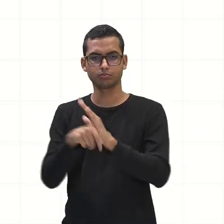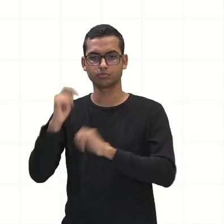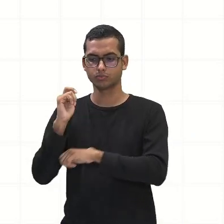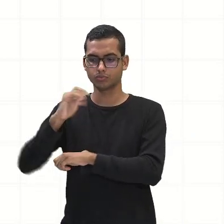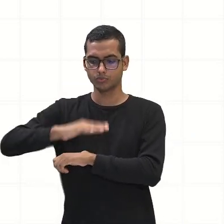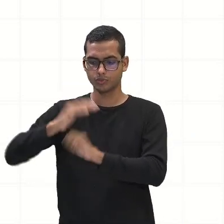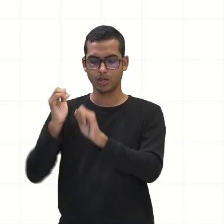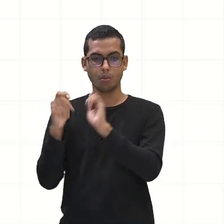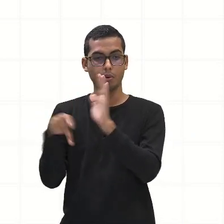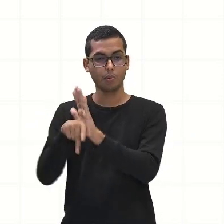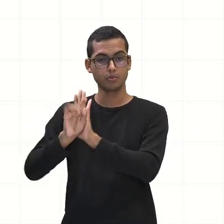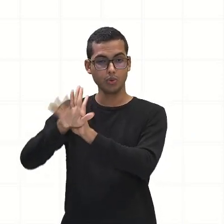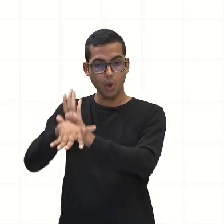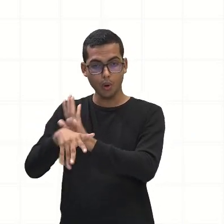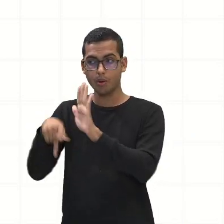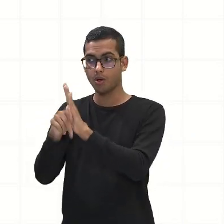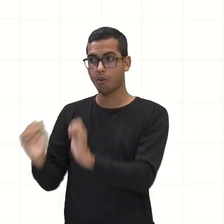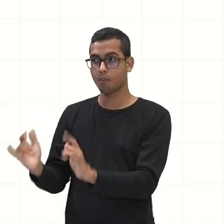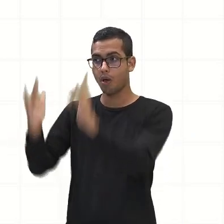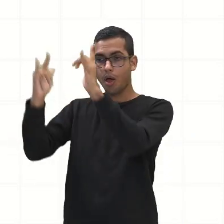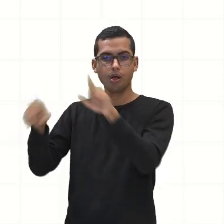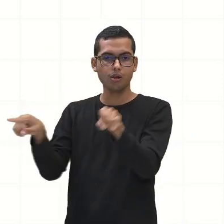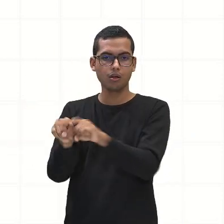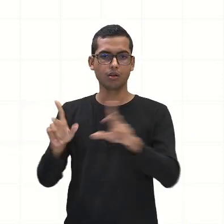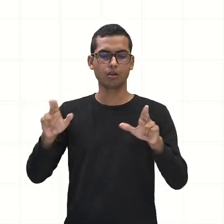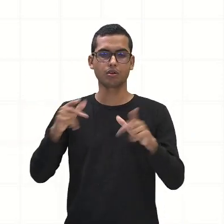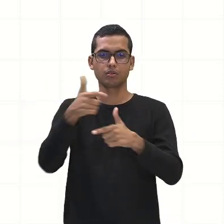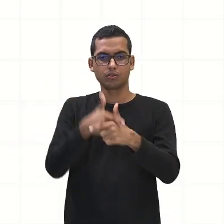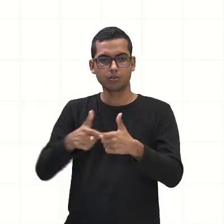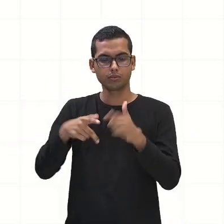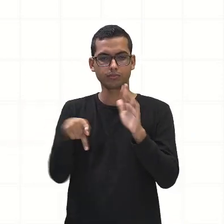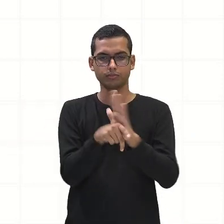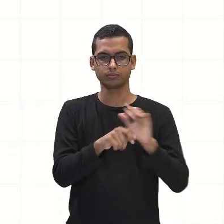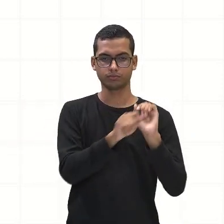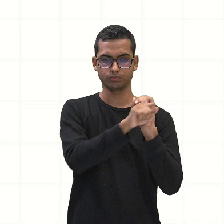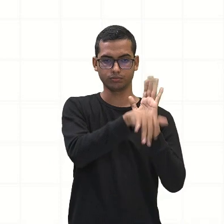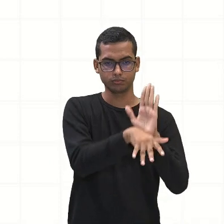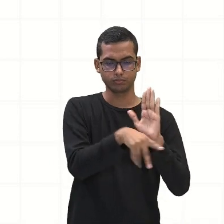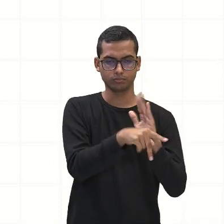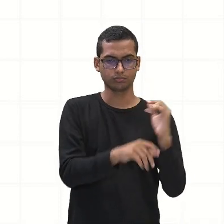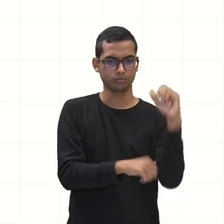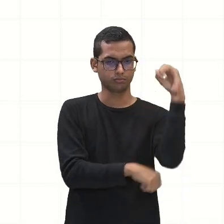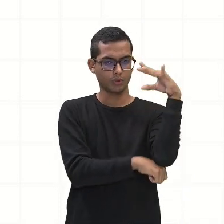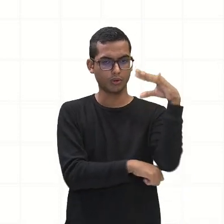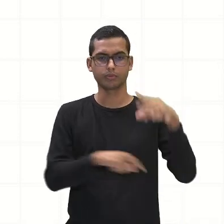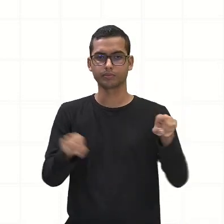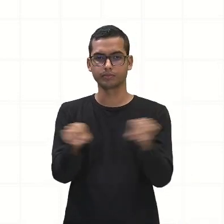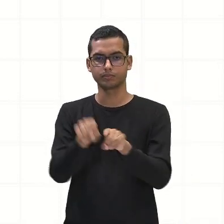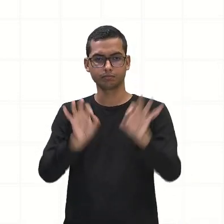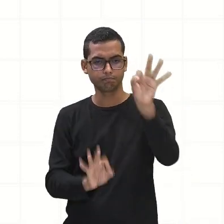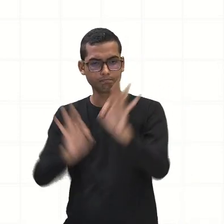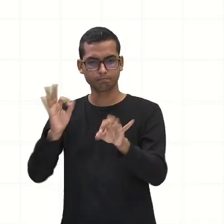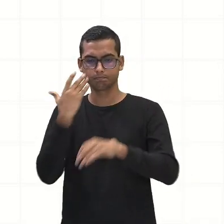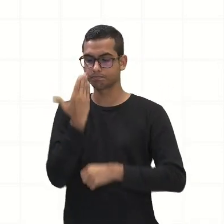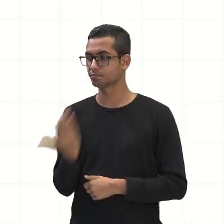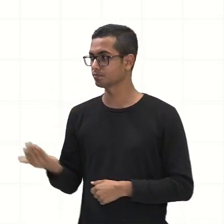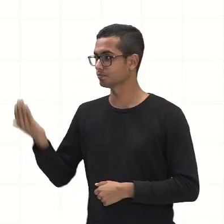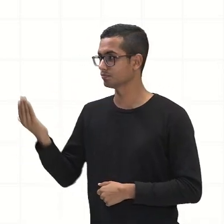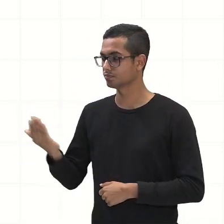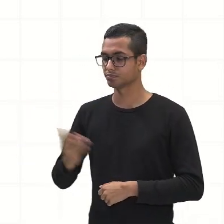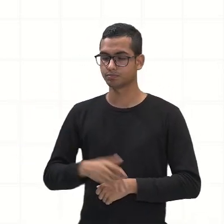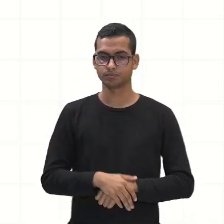Fazendo a divisão, 3 dividido por, ou 15 dividido por 3 é 5. Passo 5 multiplicando, 5 vezes